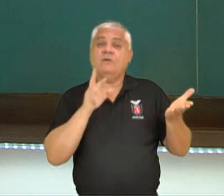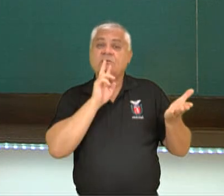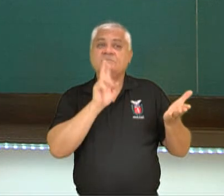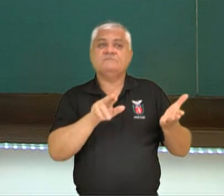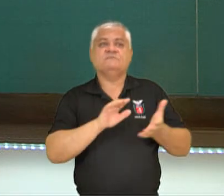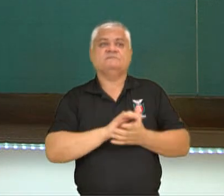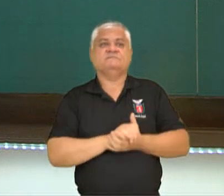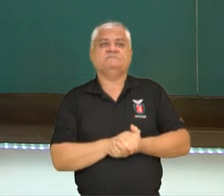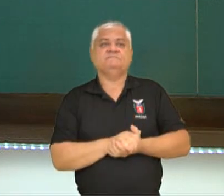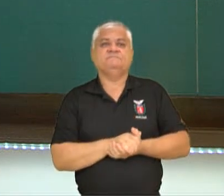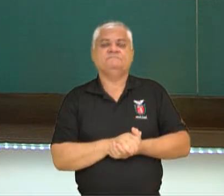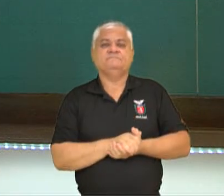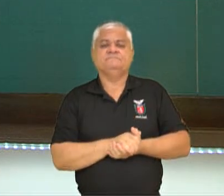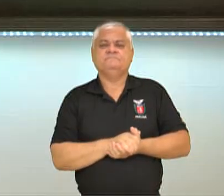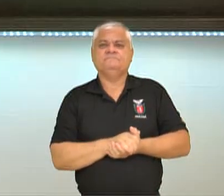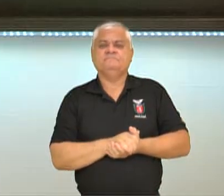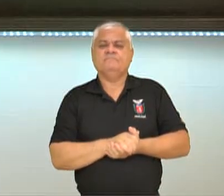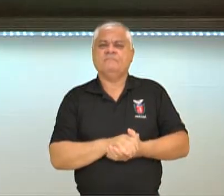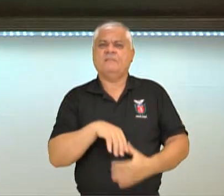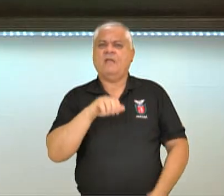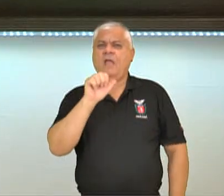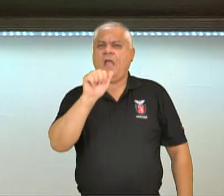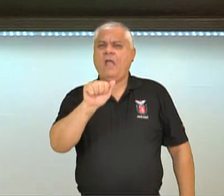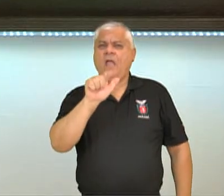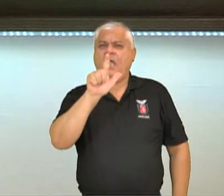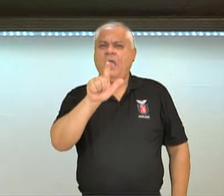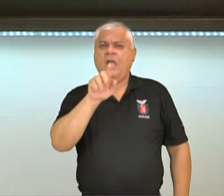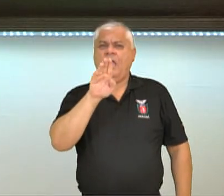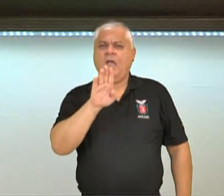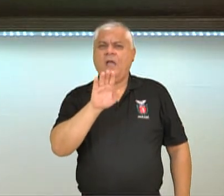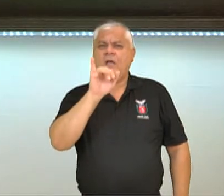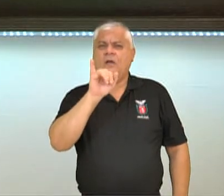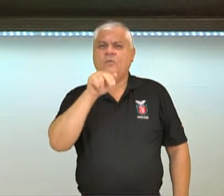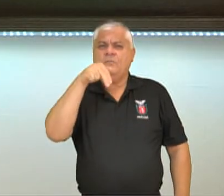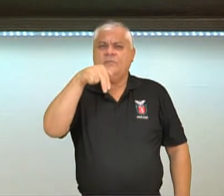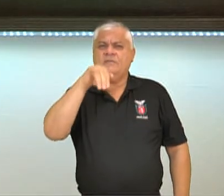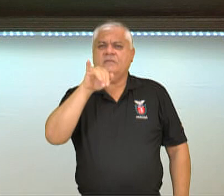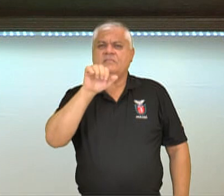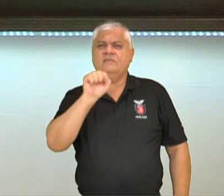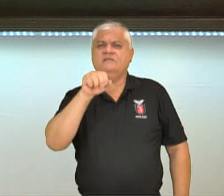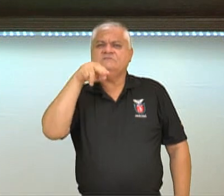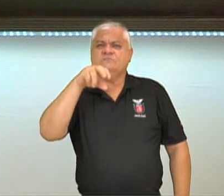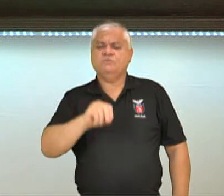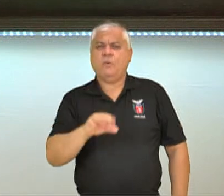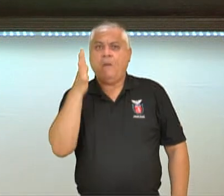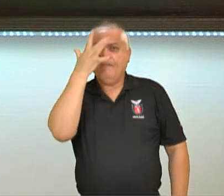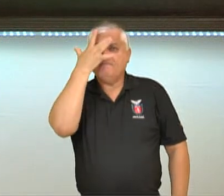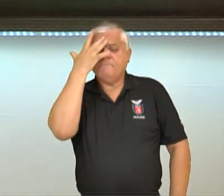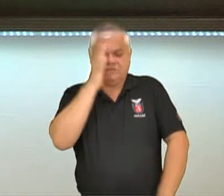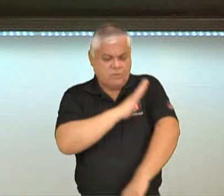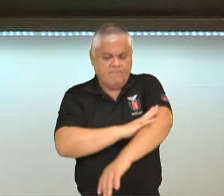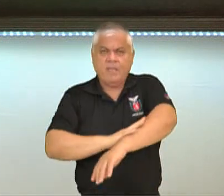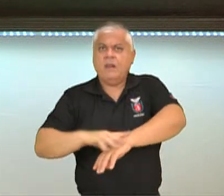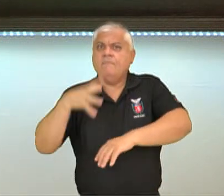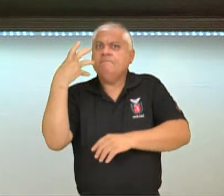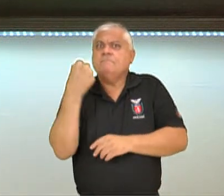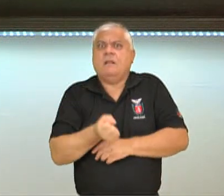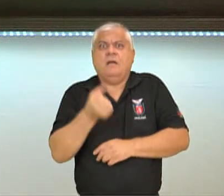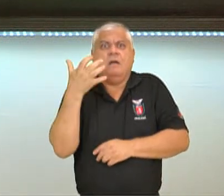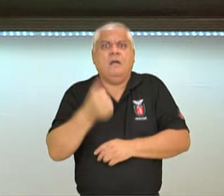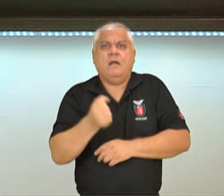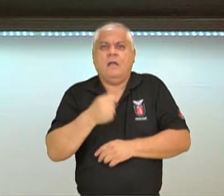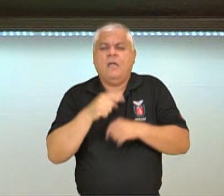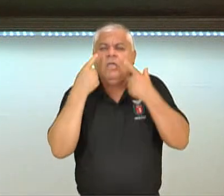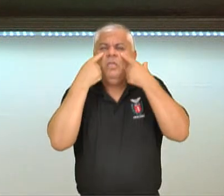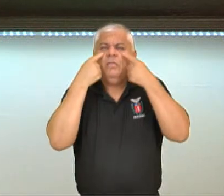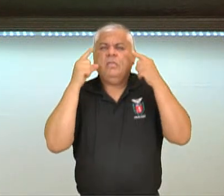resultado. Próxima característica que a gente vai falar, albinismo. Então, o albinismo a gente já estudou bastante também, quando a gente estava falando